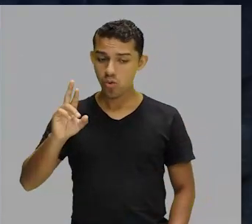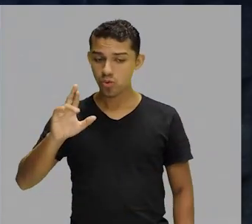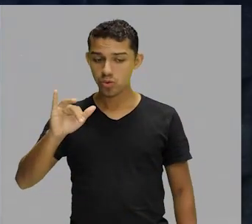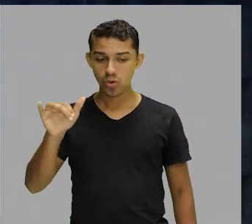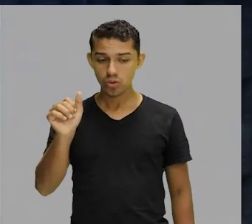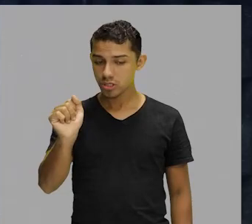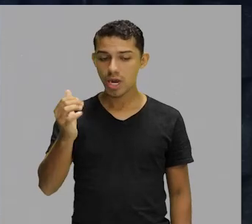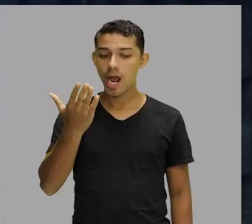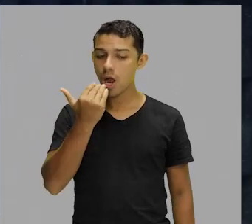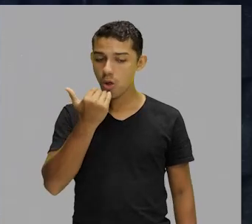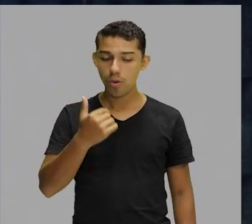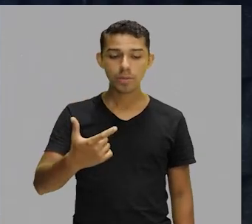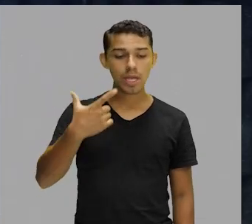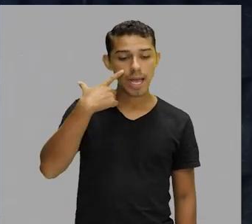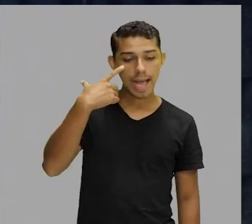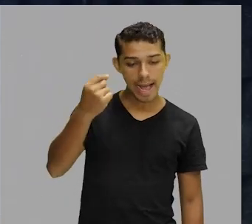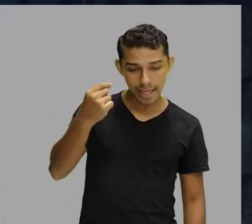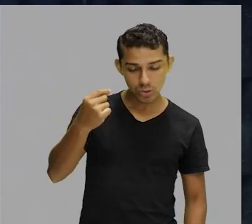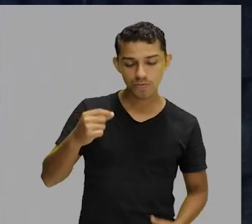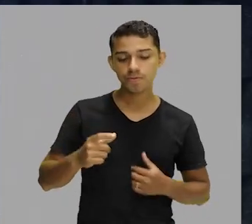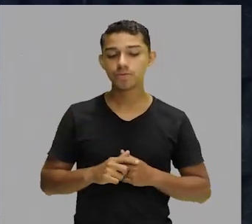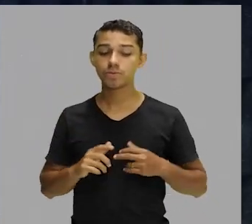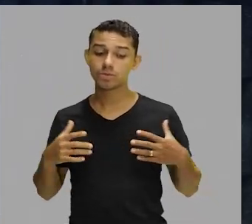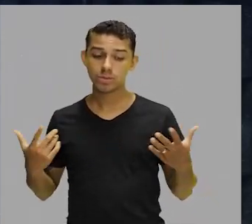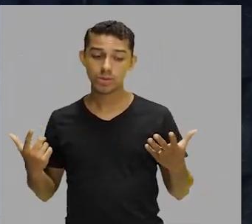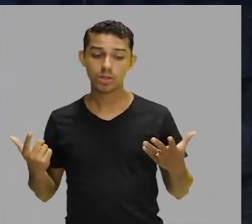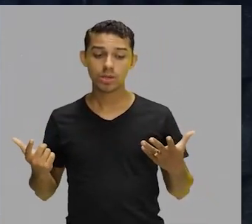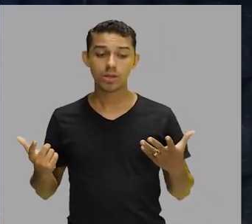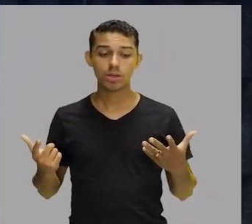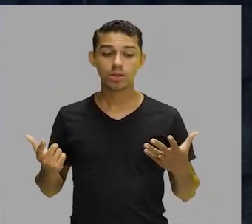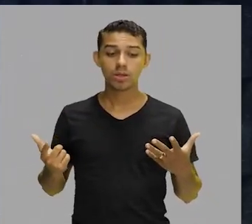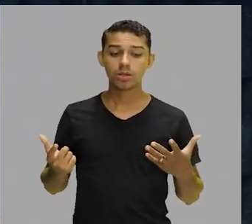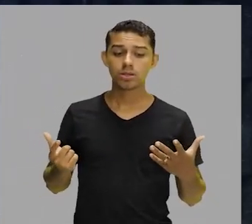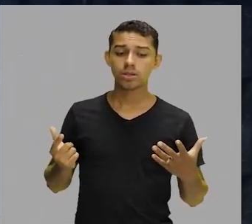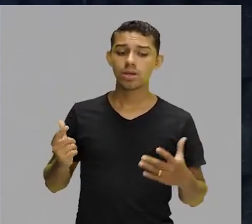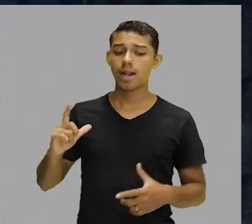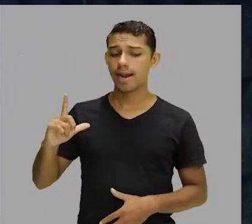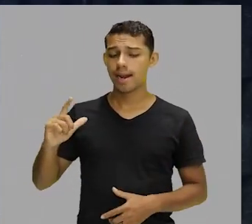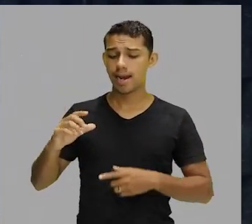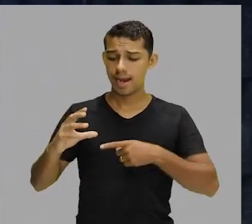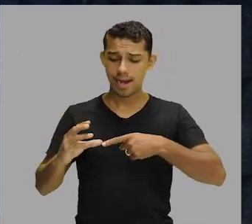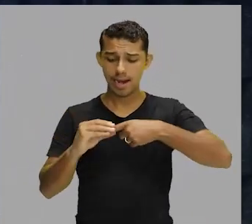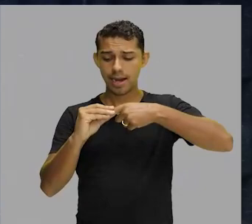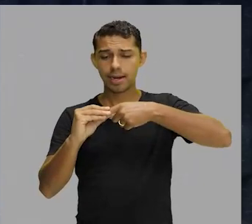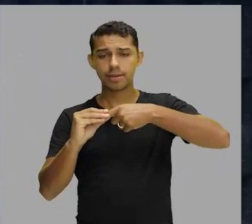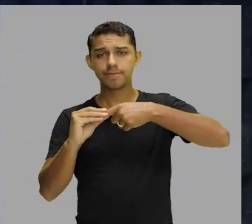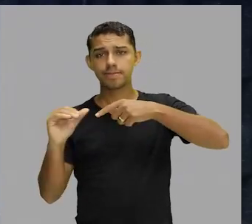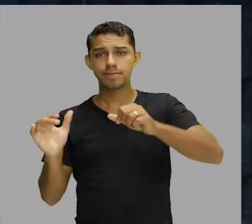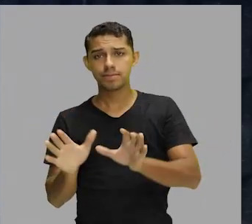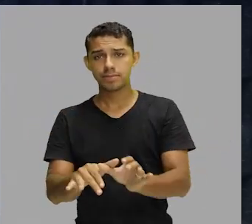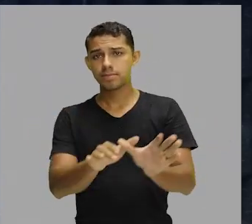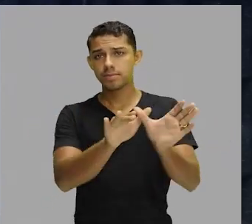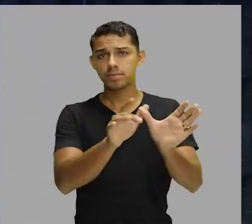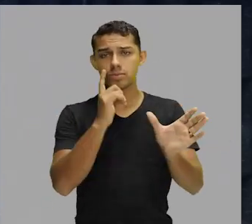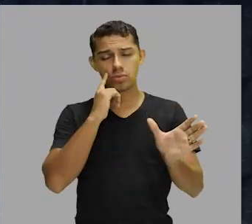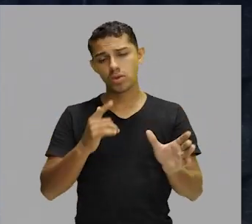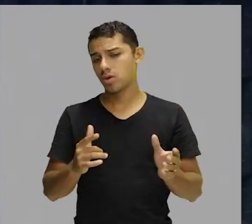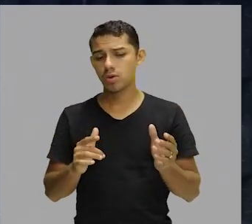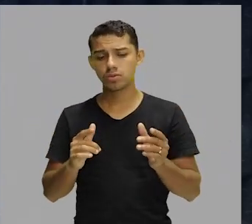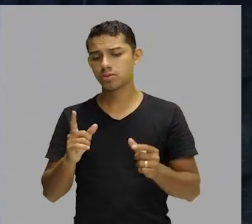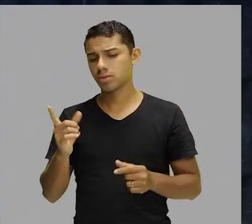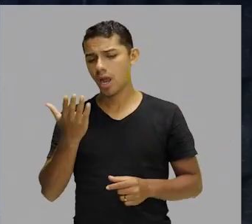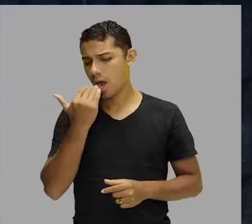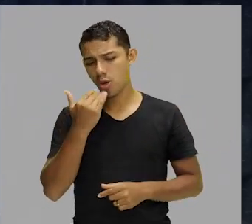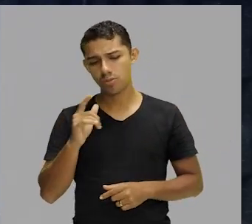coruja. A coruja está servindo de alimento para a larva de borboleta. Está errado, pessoal, porque, ora, larva de borboleta não se alimenta